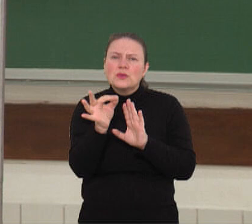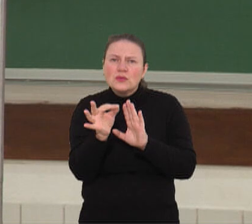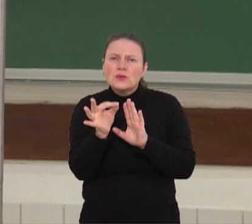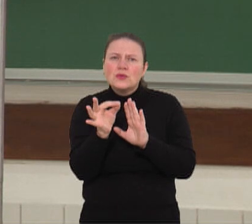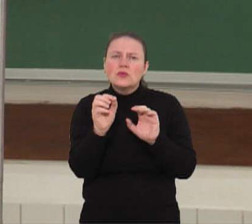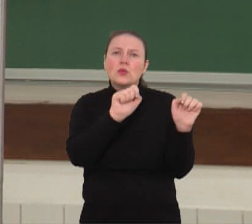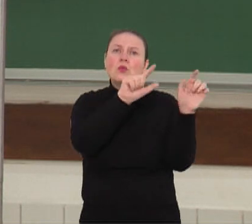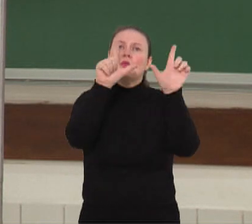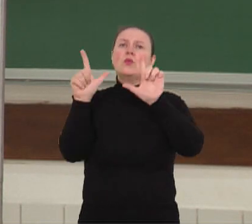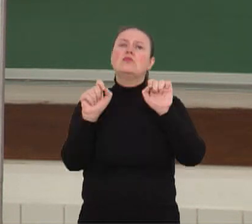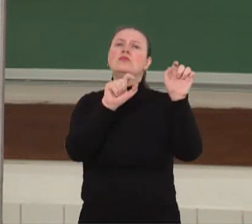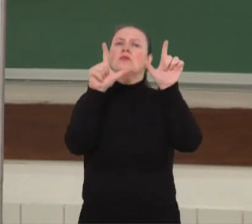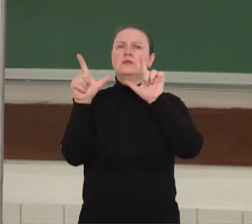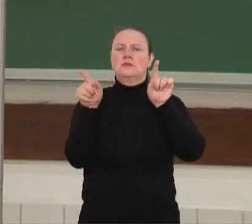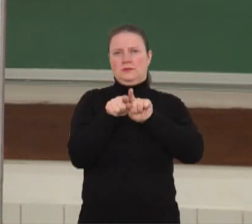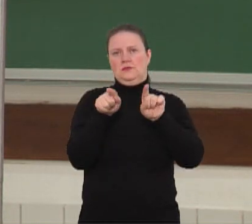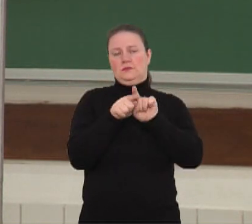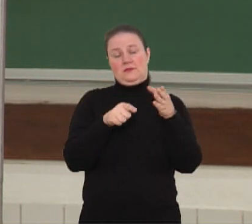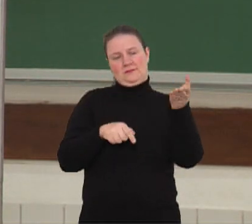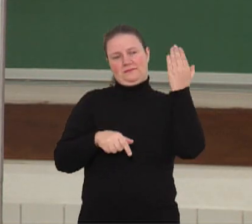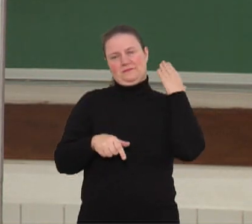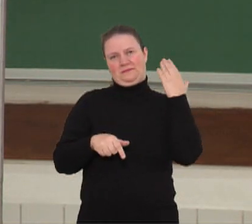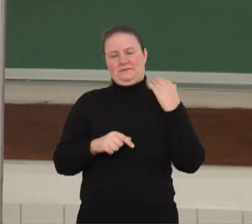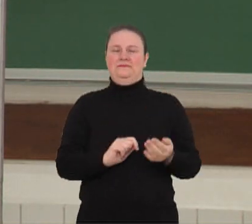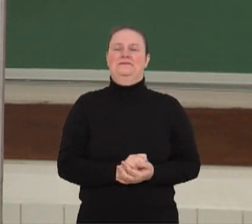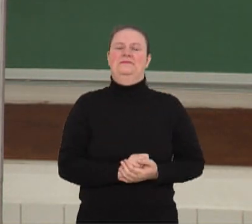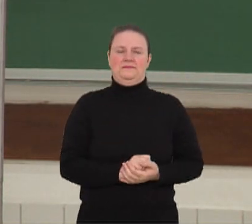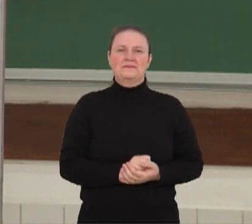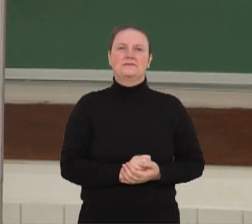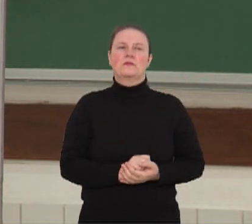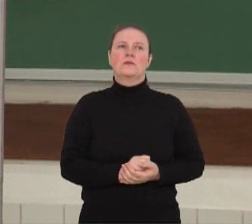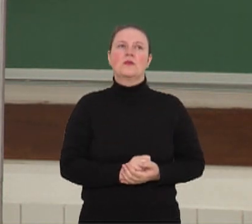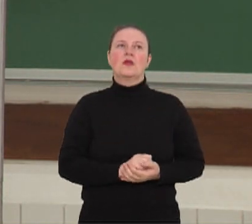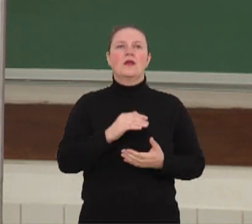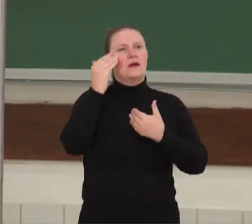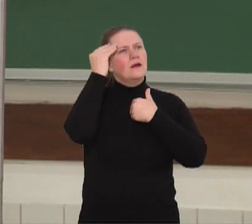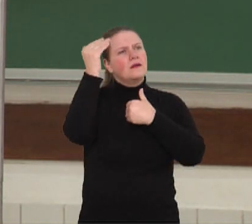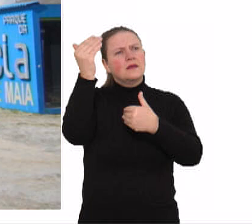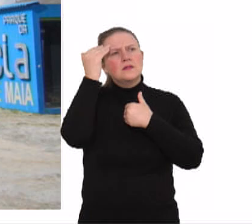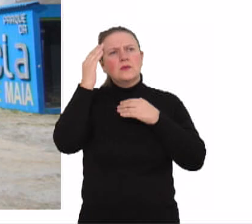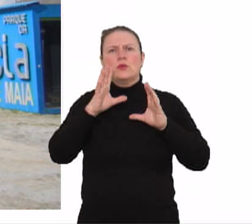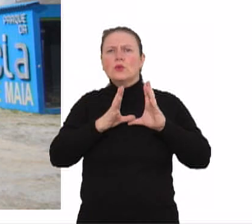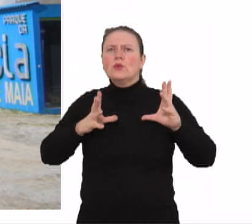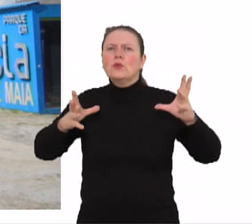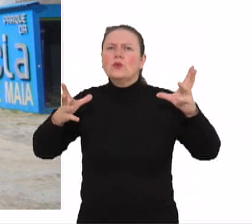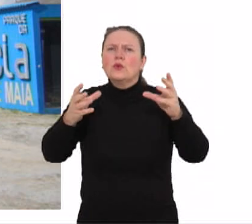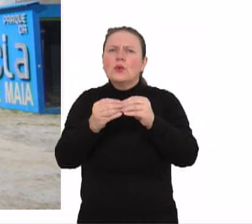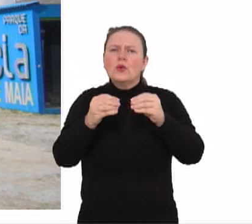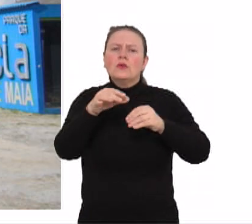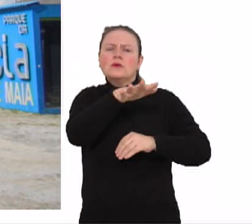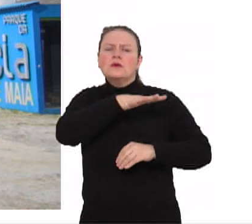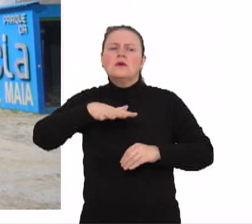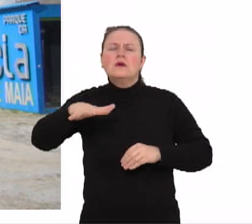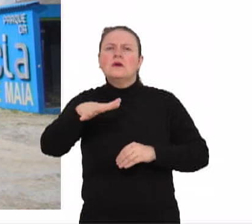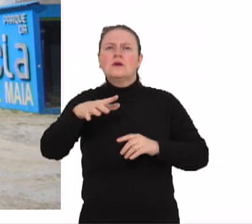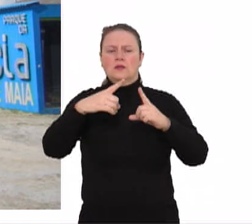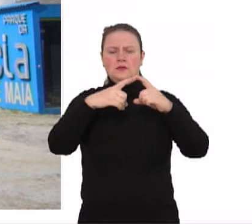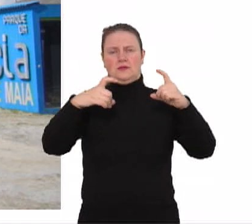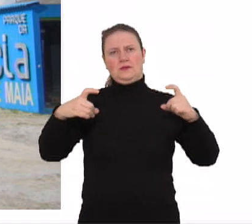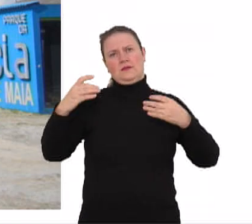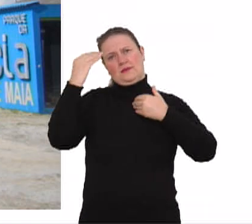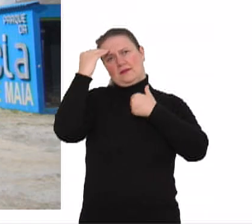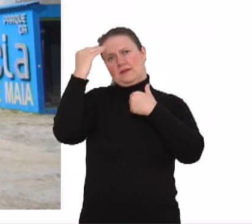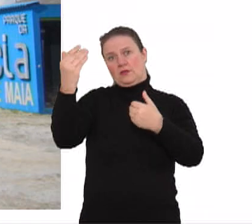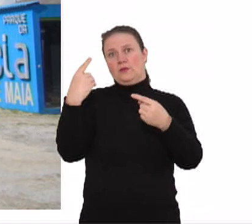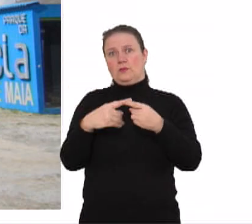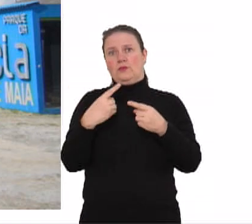slides anteriores. Tudo bem? Vamos em frente. Um agradecimento ao pessoal do Parque da Ciência. Por que, gente, esse agradecimento? Porque eu